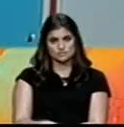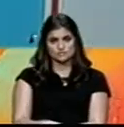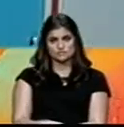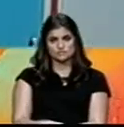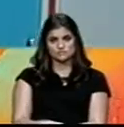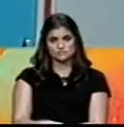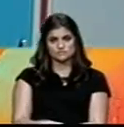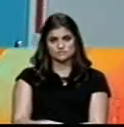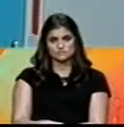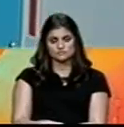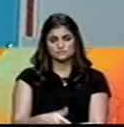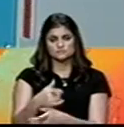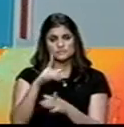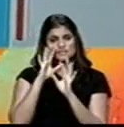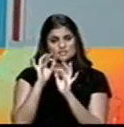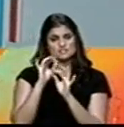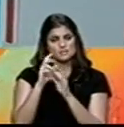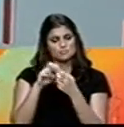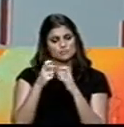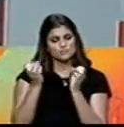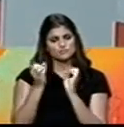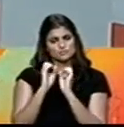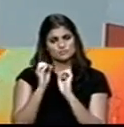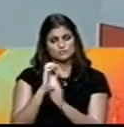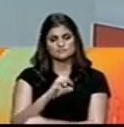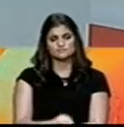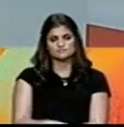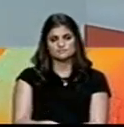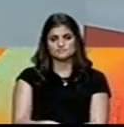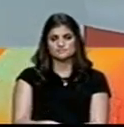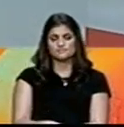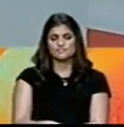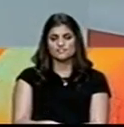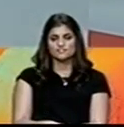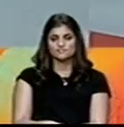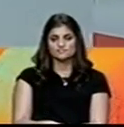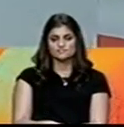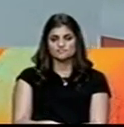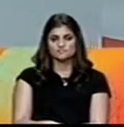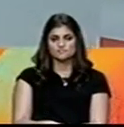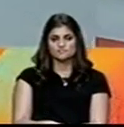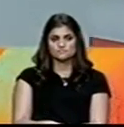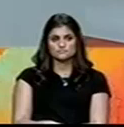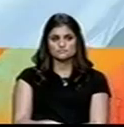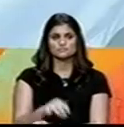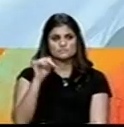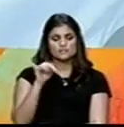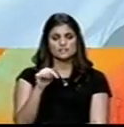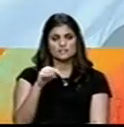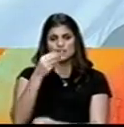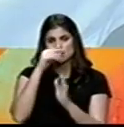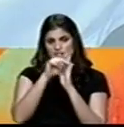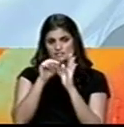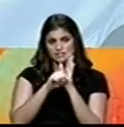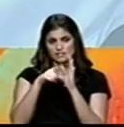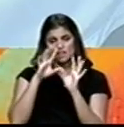mais favistas que o fava. Não, sejamos hemofílicos. Não sejamos hemofílicos. Fica aqui então a receita e fica este